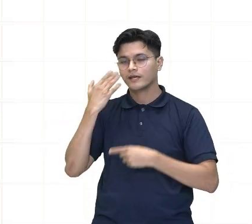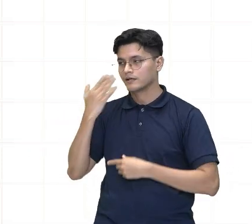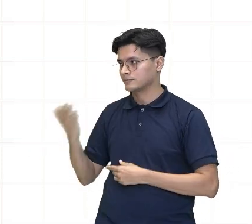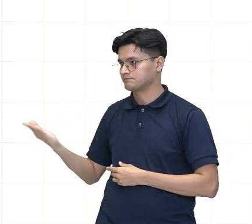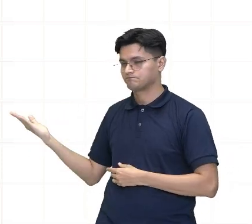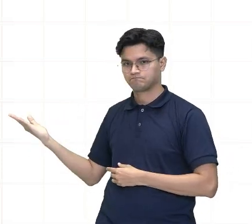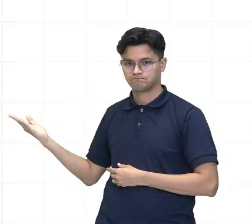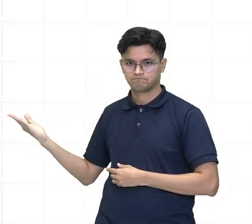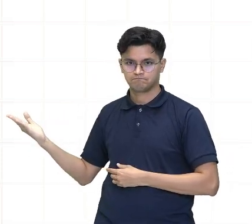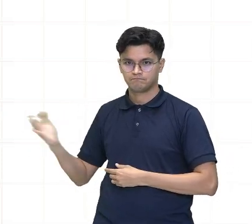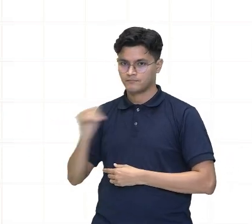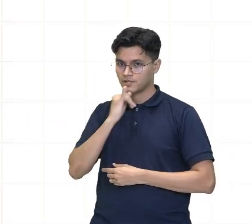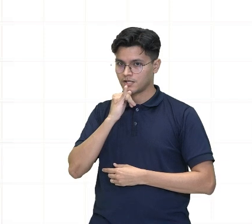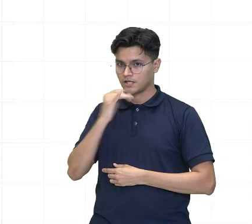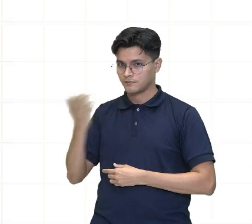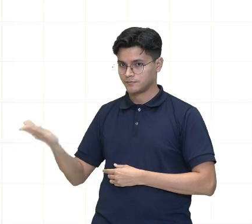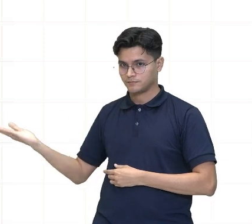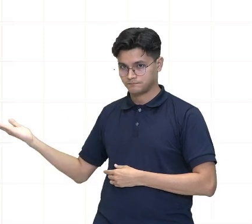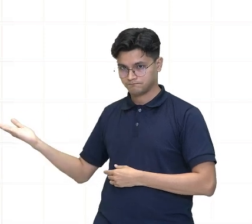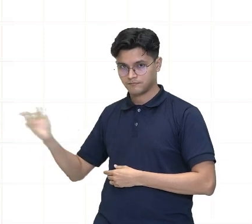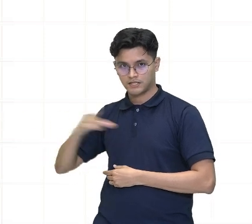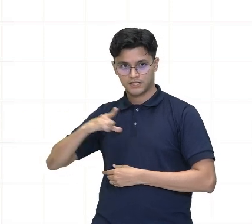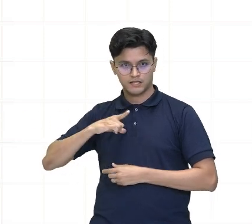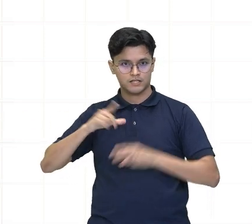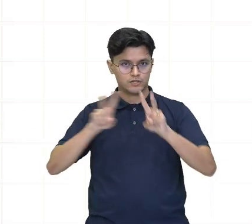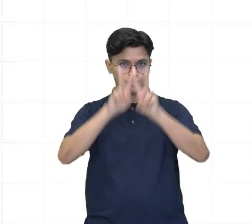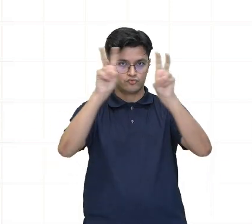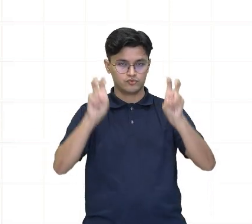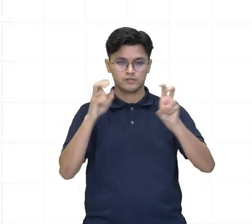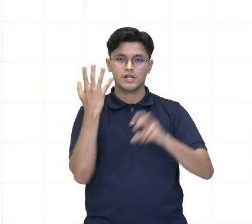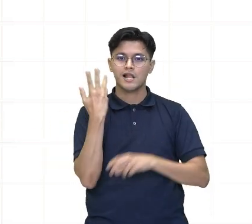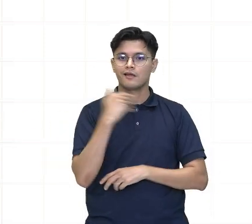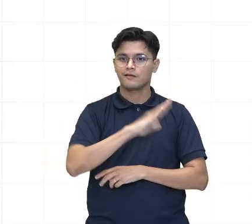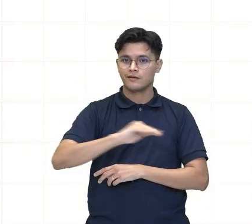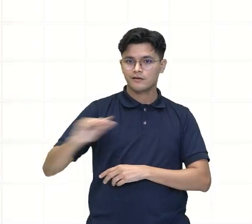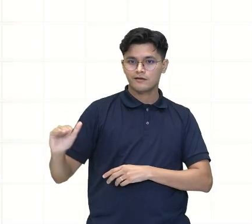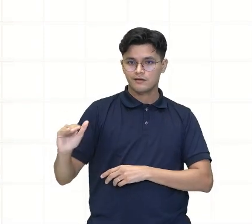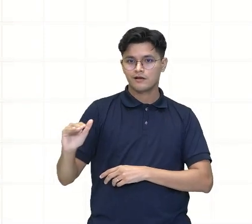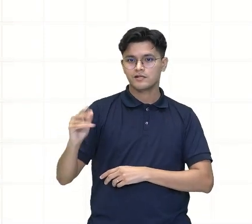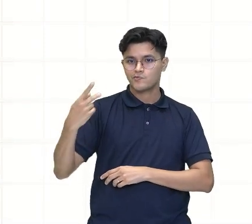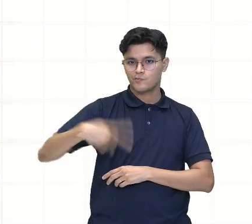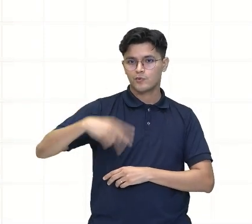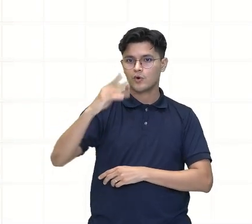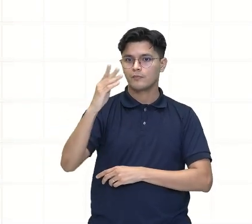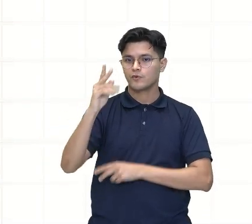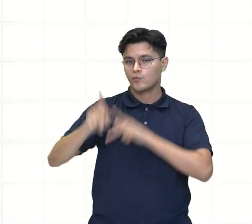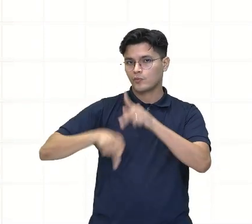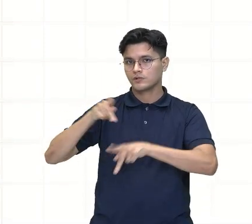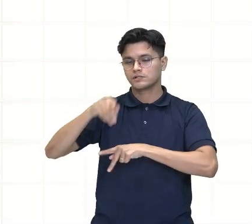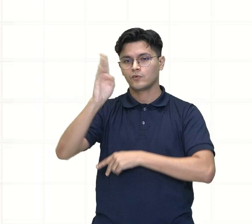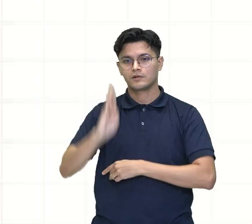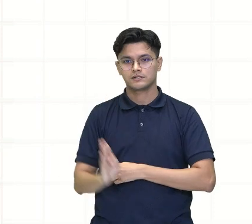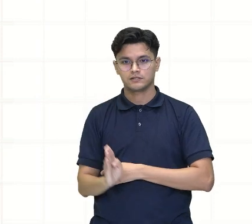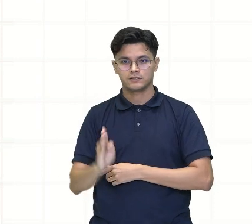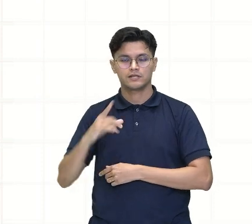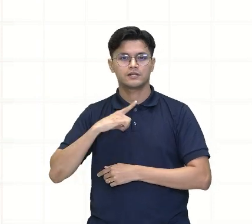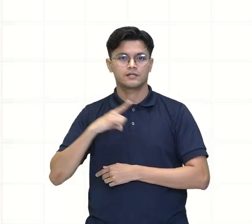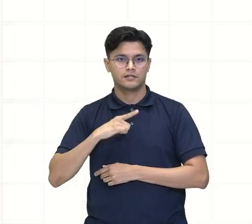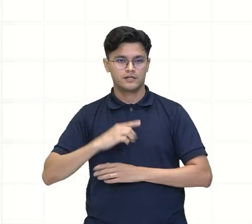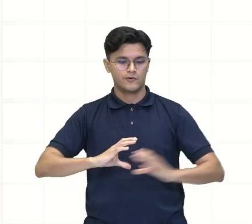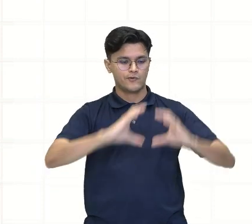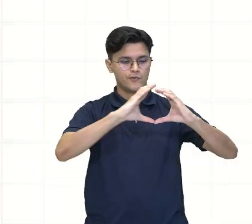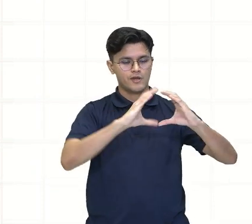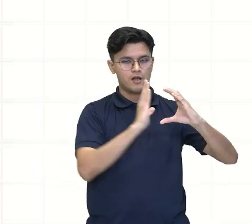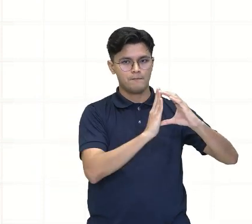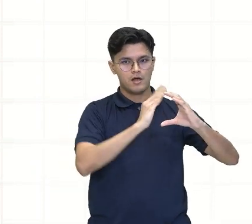é o exemplo desse, olha, nós temos aí o título, Crianças na População Brasileira. Aí eu tenho um gráfico de pizza, tem